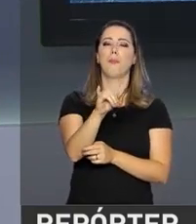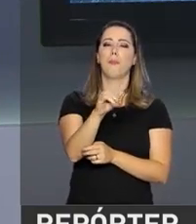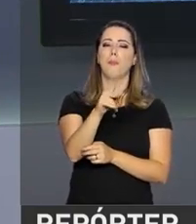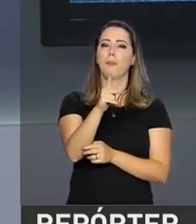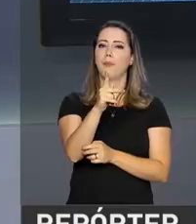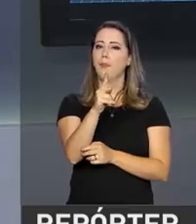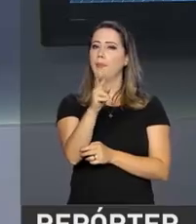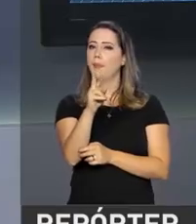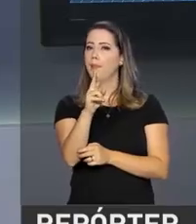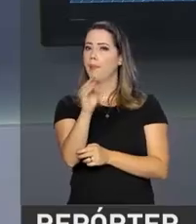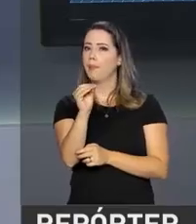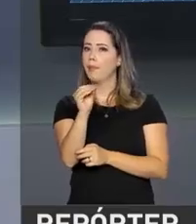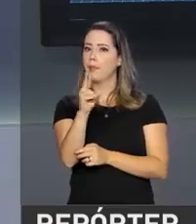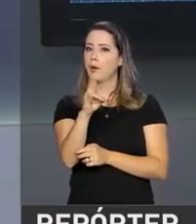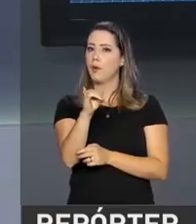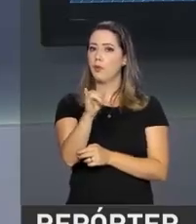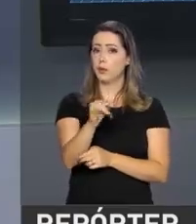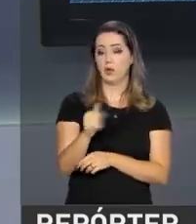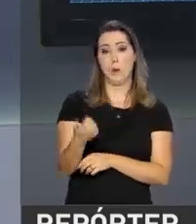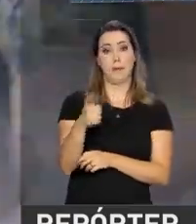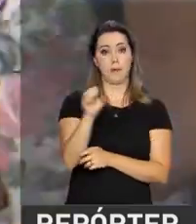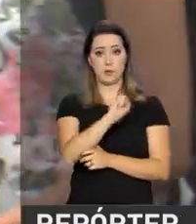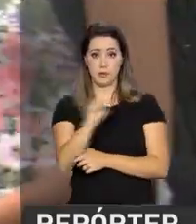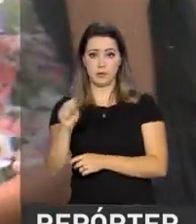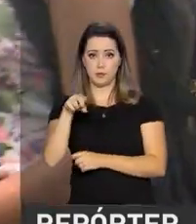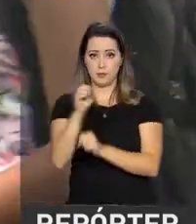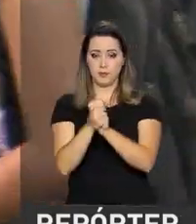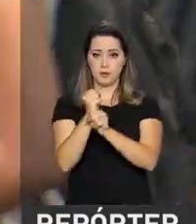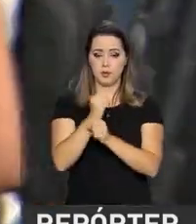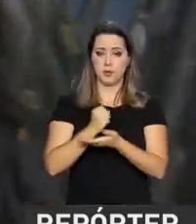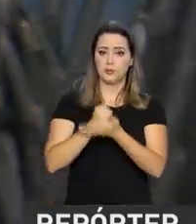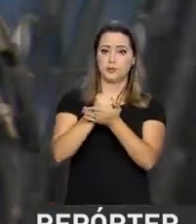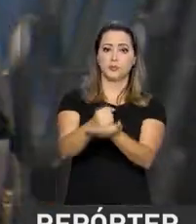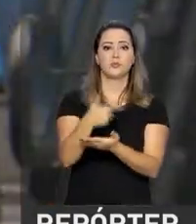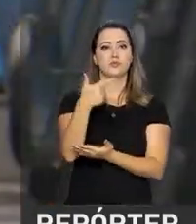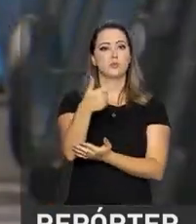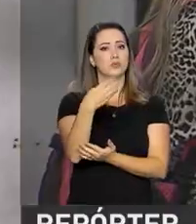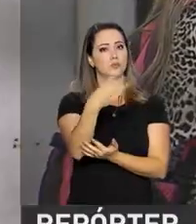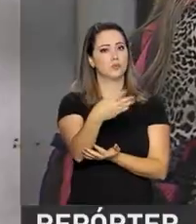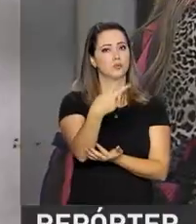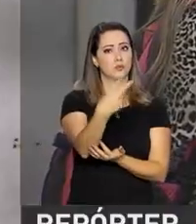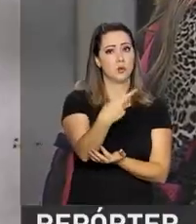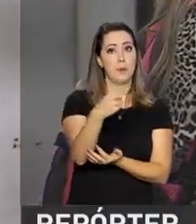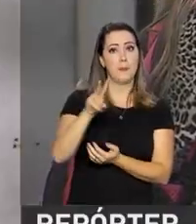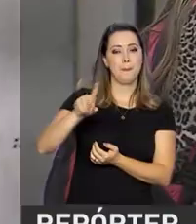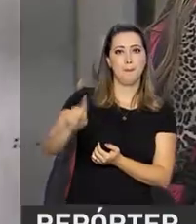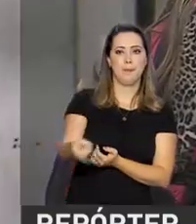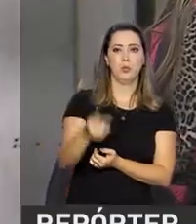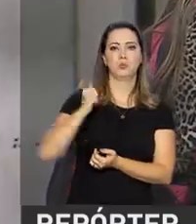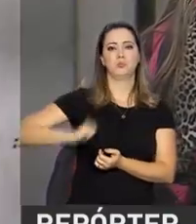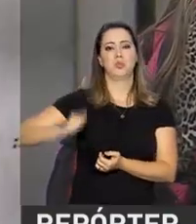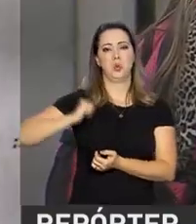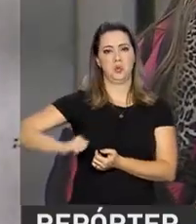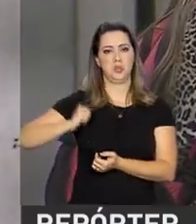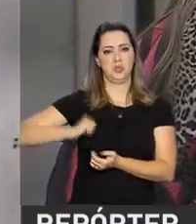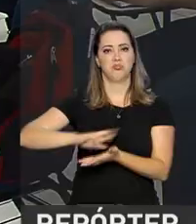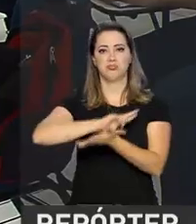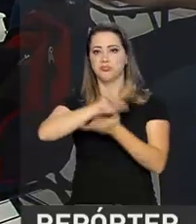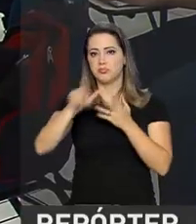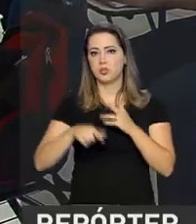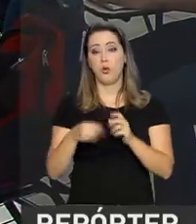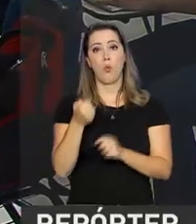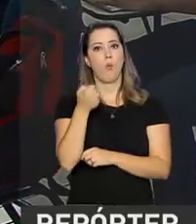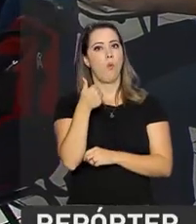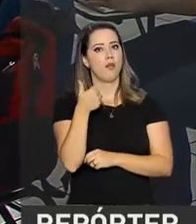primeiro semestre deste ano. São oferecidas 242 mil bolsas parciais e integrais em quase